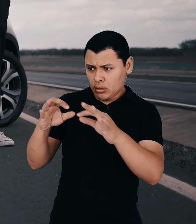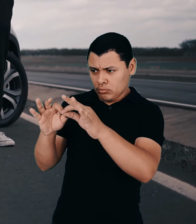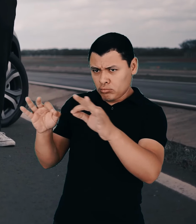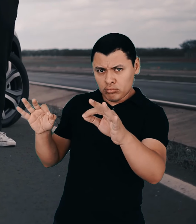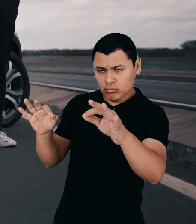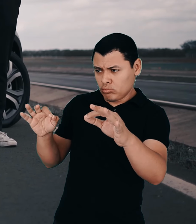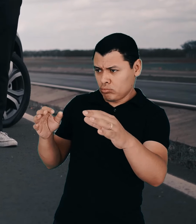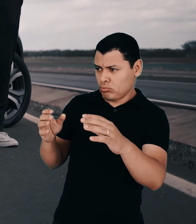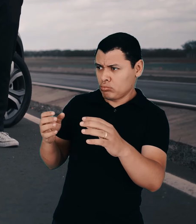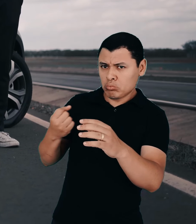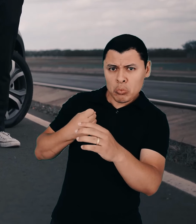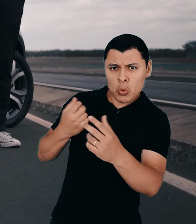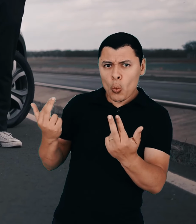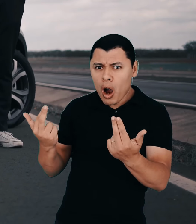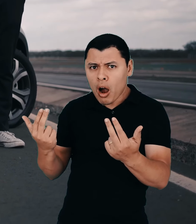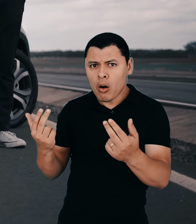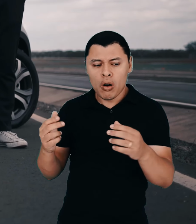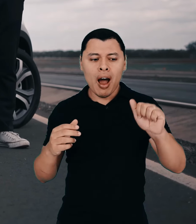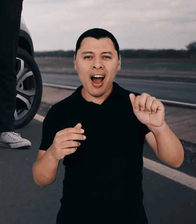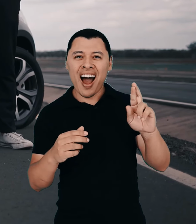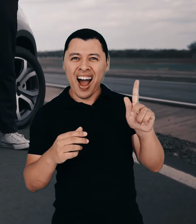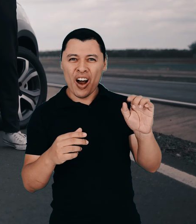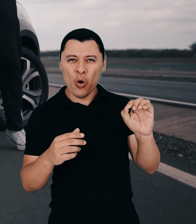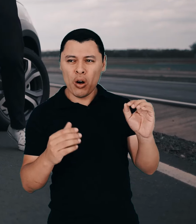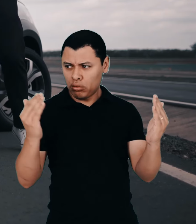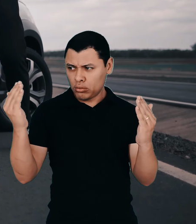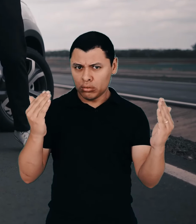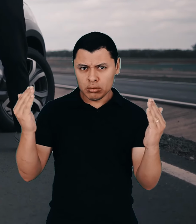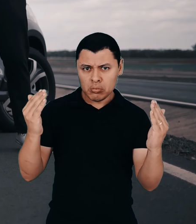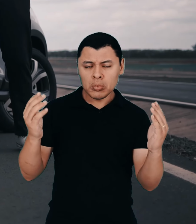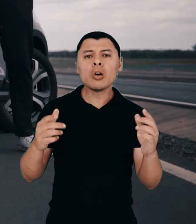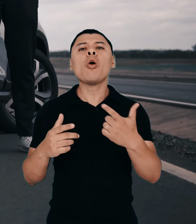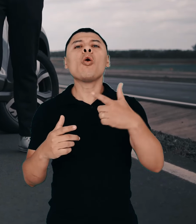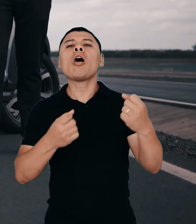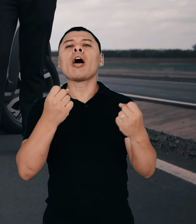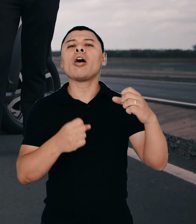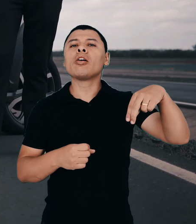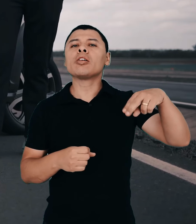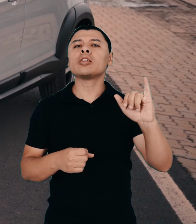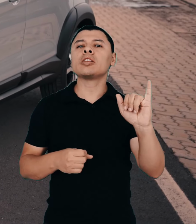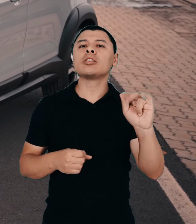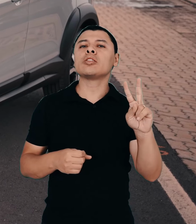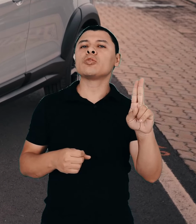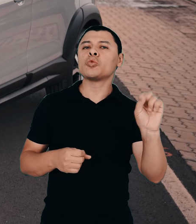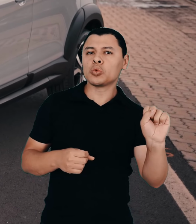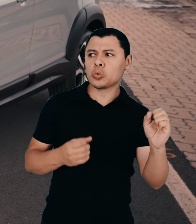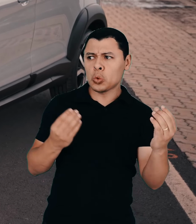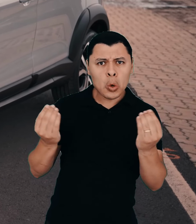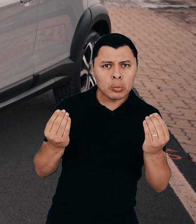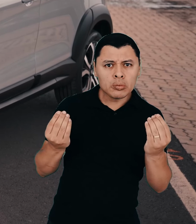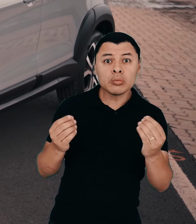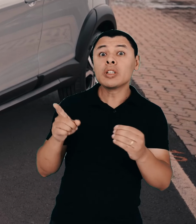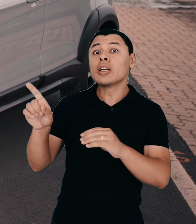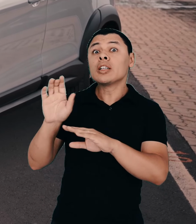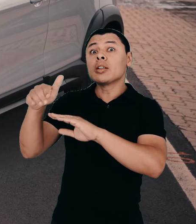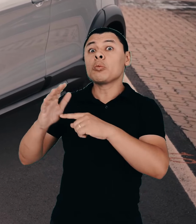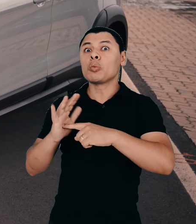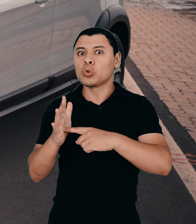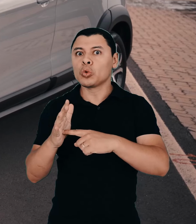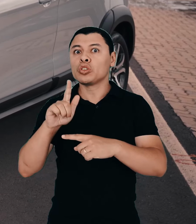do Argo ou é um pouquinho diferente, mais longo, mais largo? E em relação ao Nivus, quais são as diferenças de dimensões? E qual que é a desse novo motor